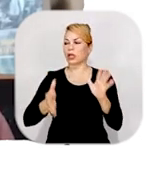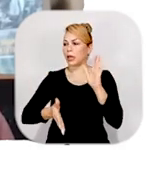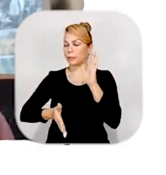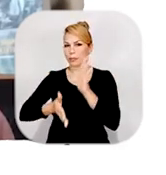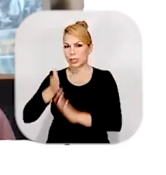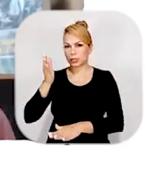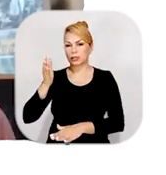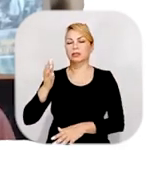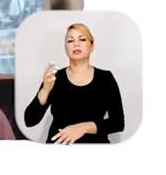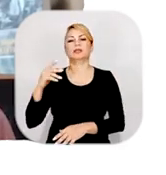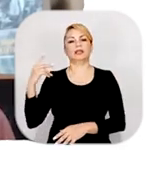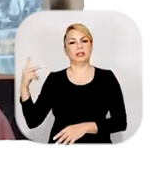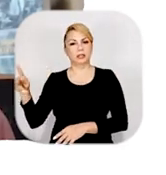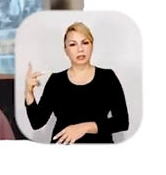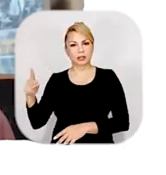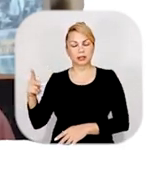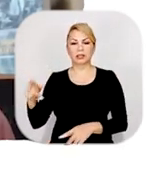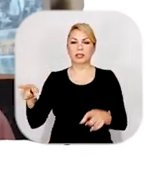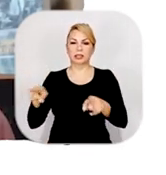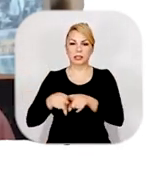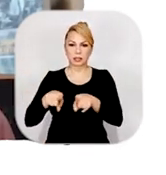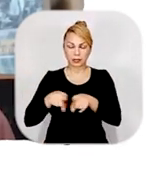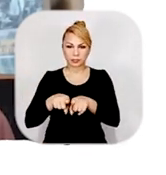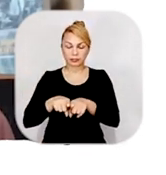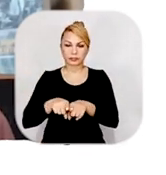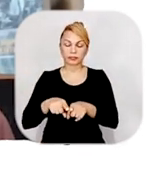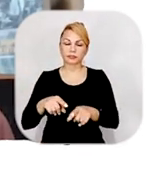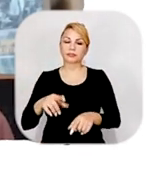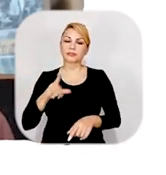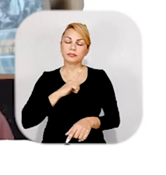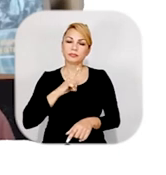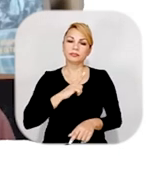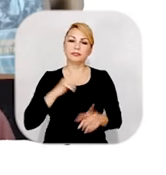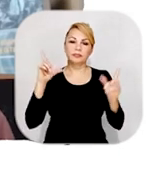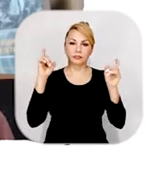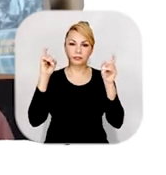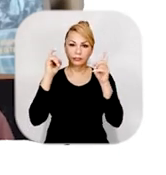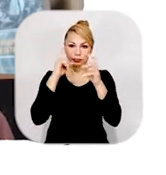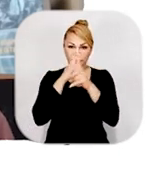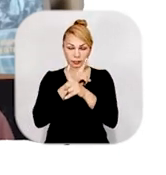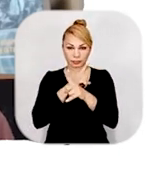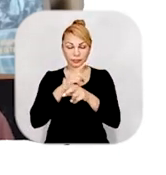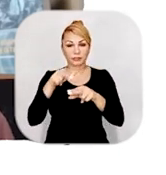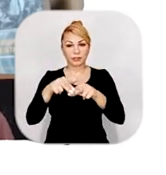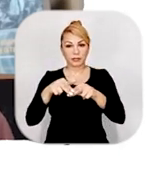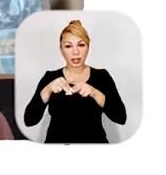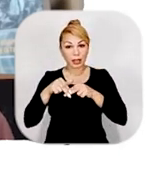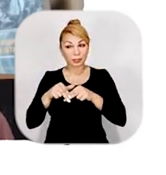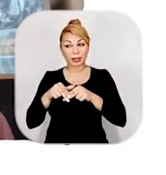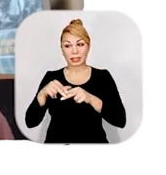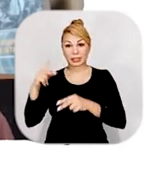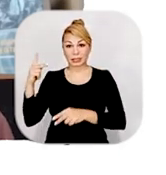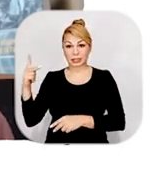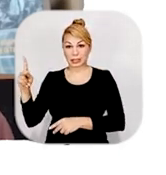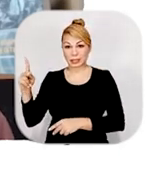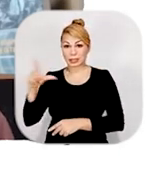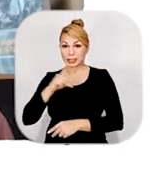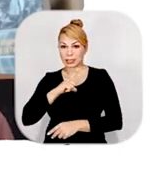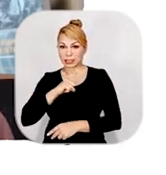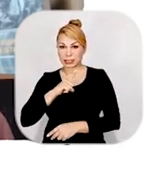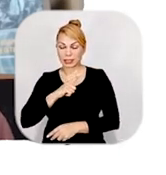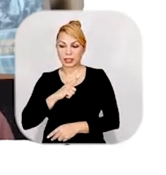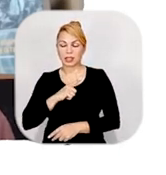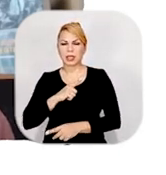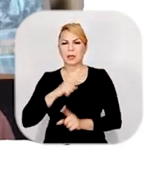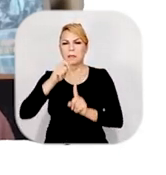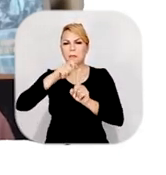viagem dele, né? E também já na época ele teve uma dificuldade de que, apesar dele ter tido